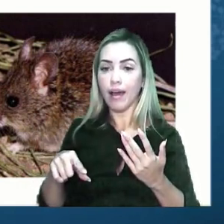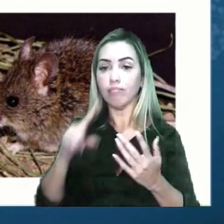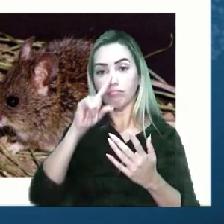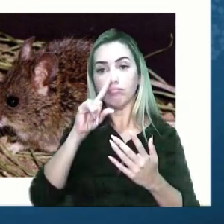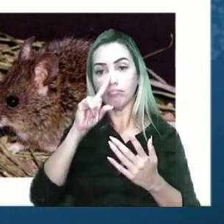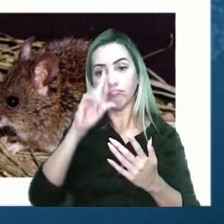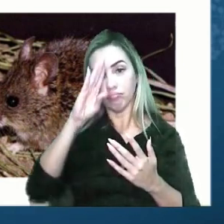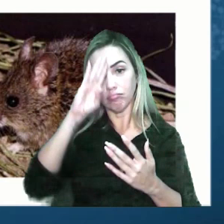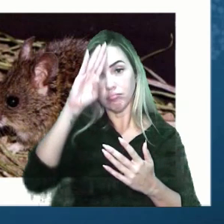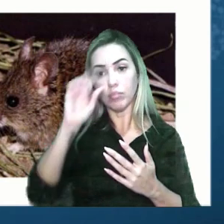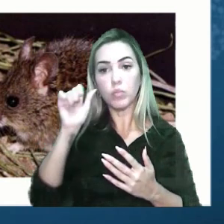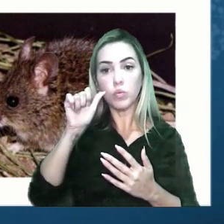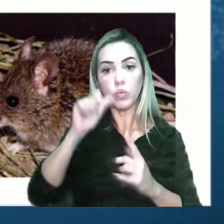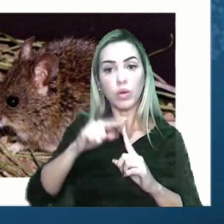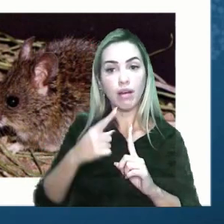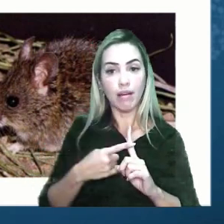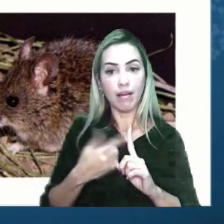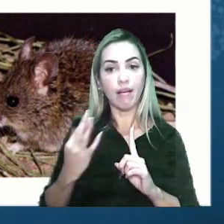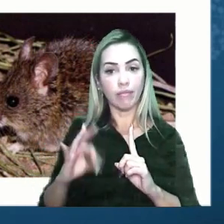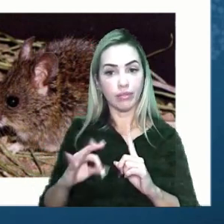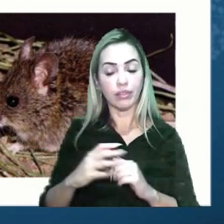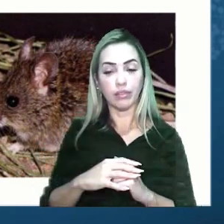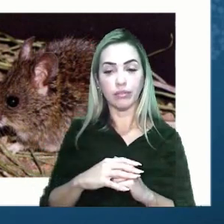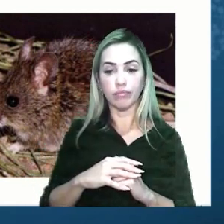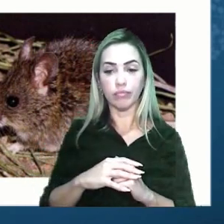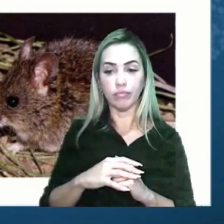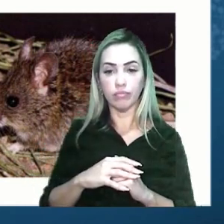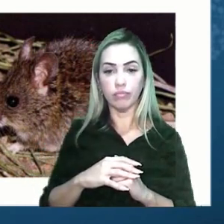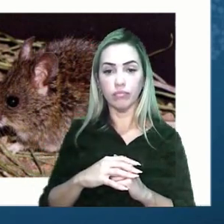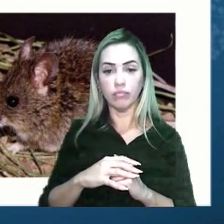perigoso, principalmente em mulheres grávidas. Então,